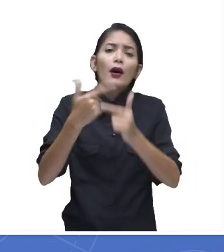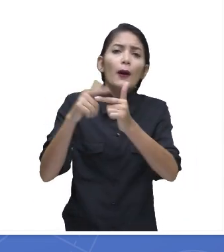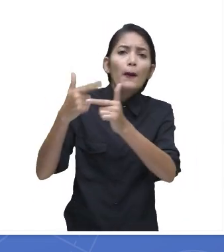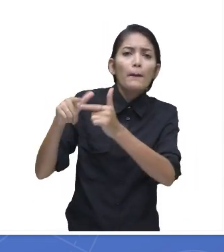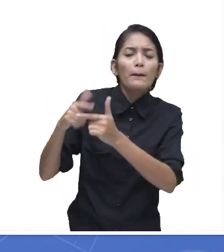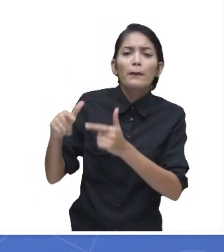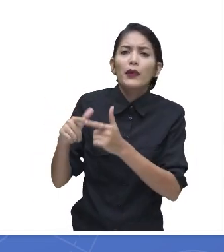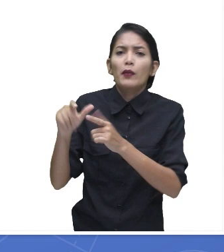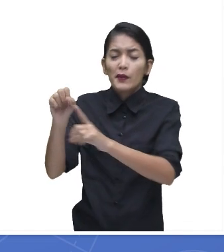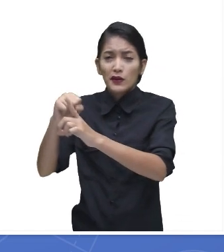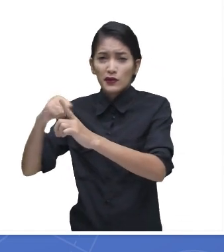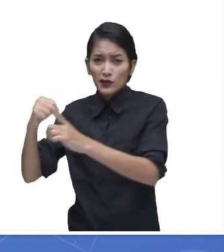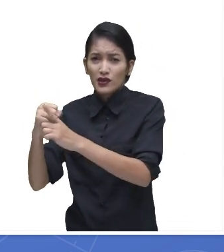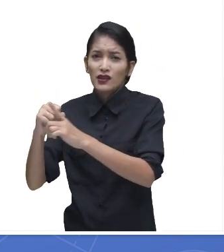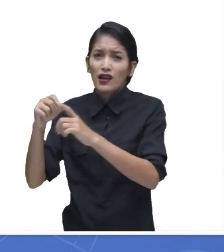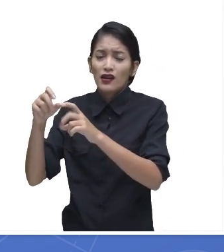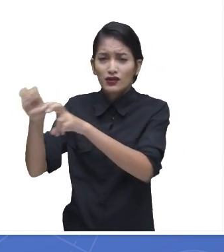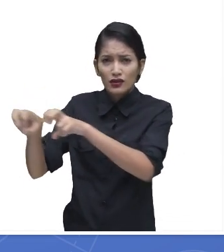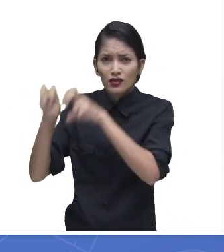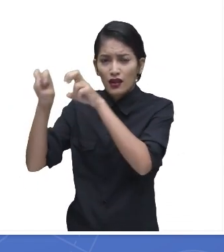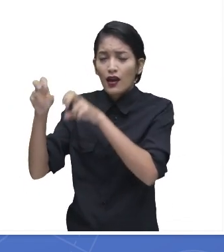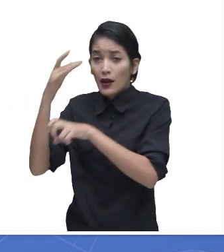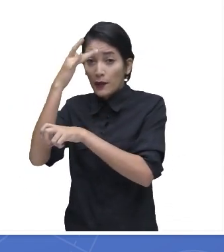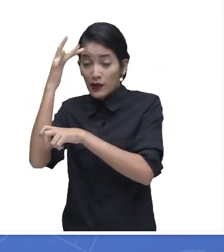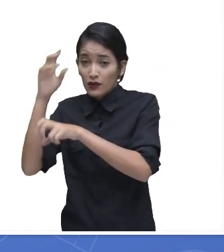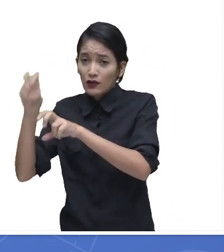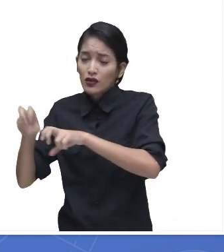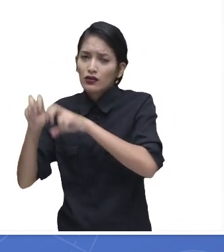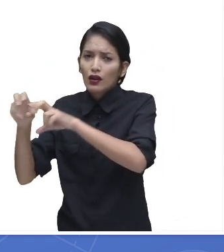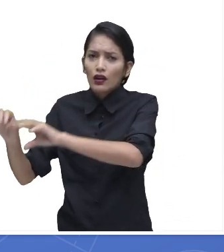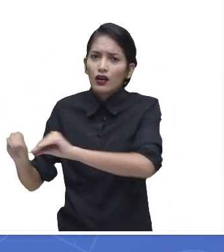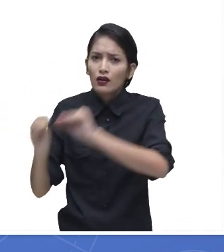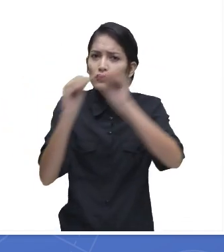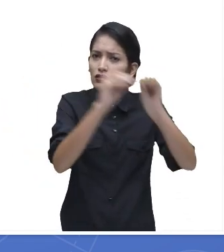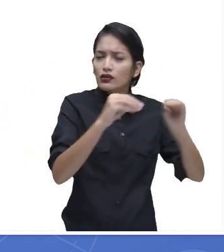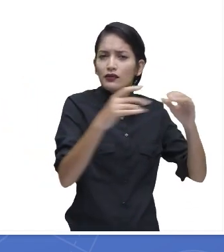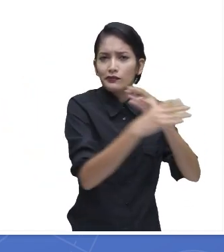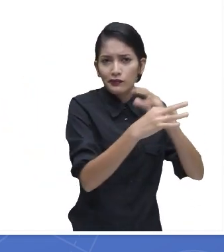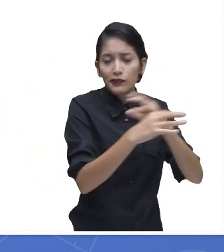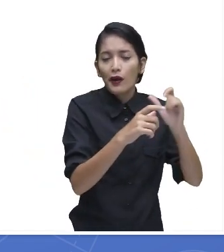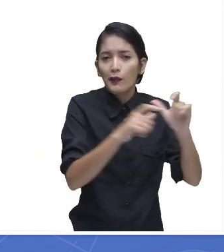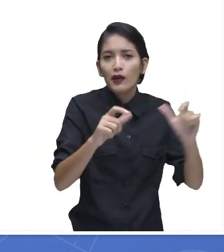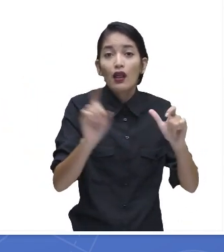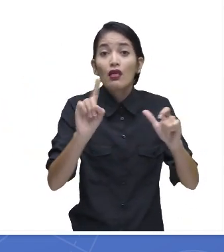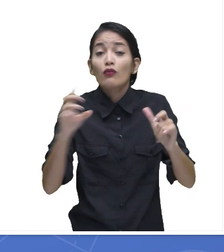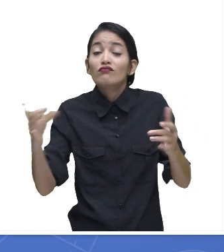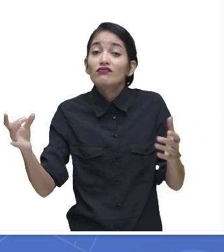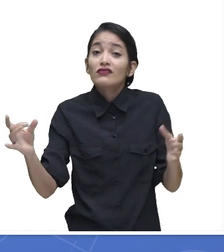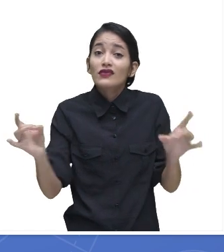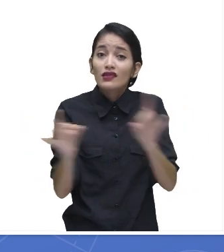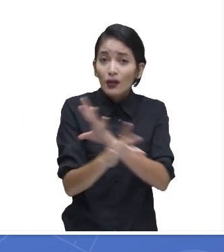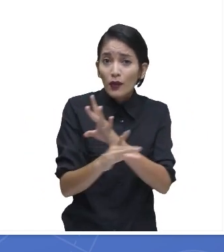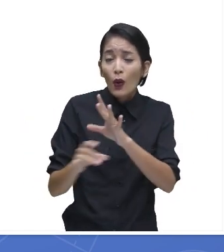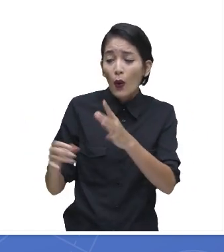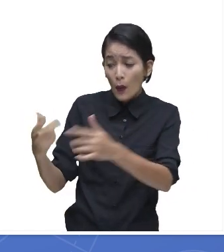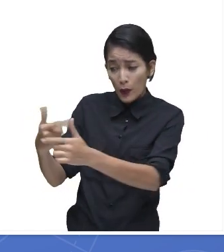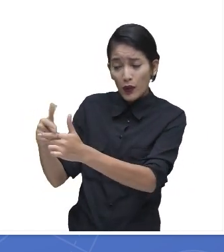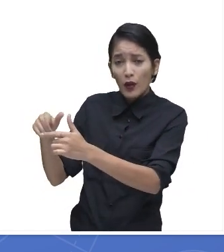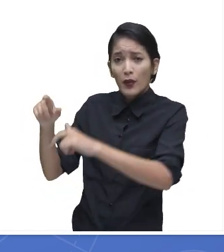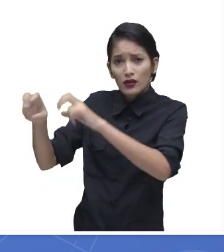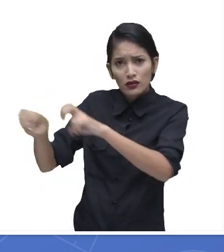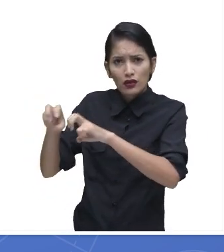letra D, o fato das pessoas terem saído do campo e ido para a cidade, na maioria, né, não acabou com os problemas do campo. Muita gente ainda